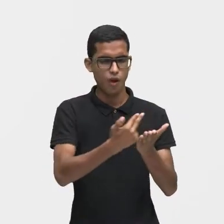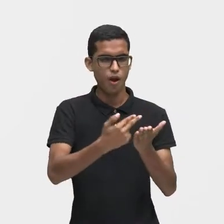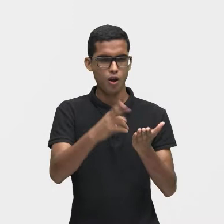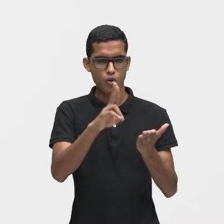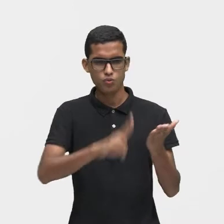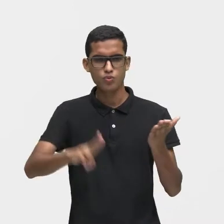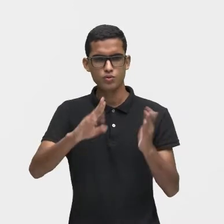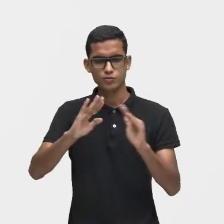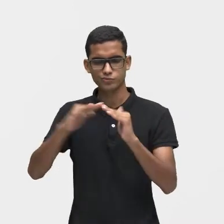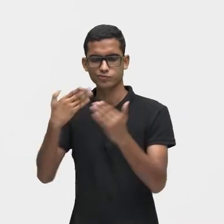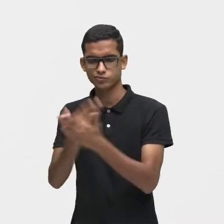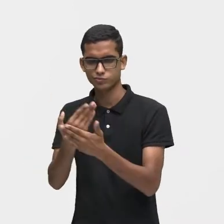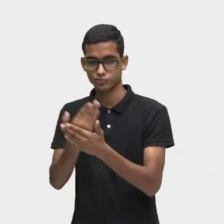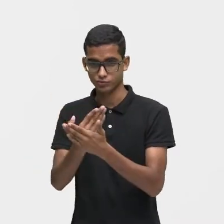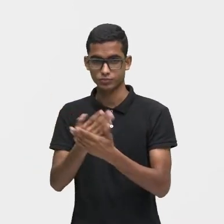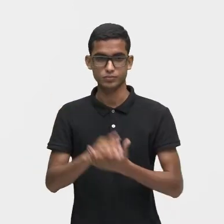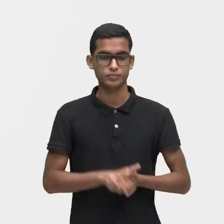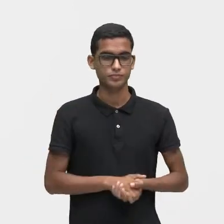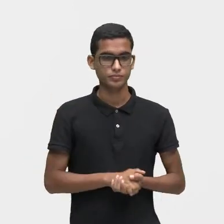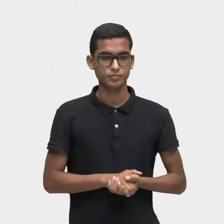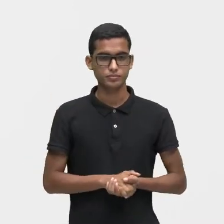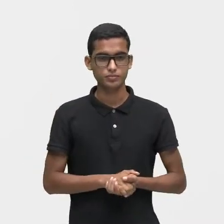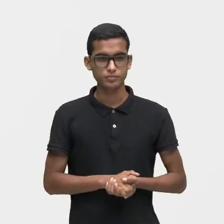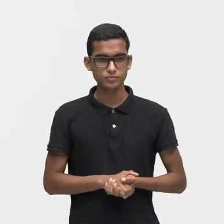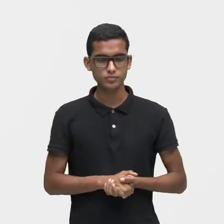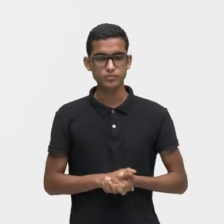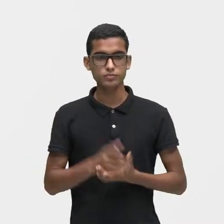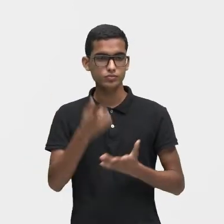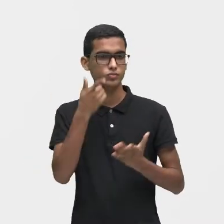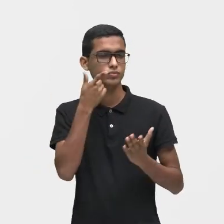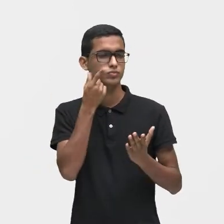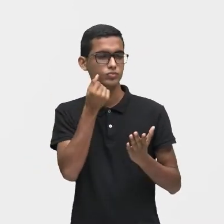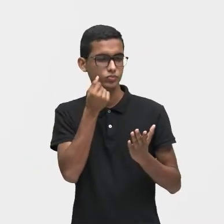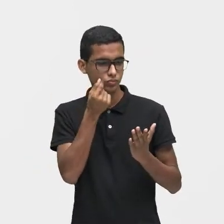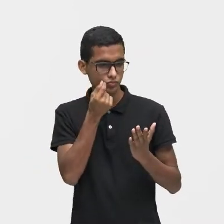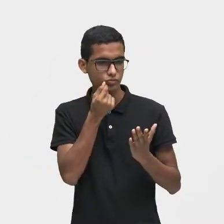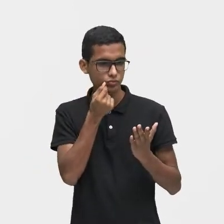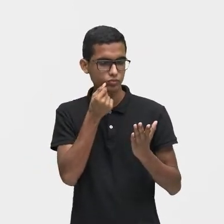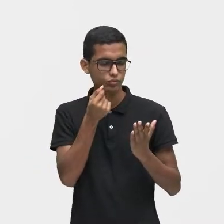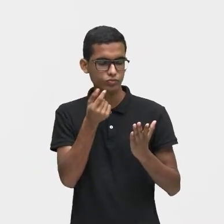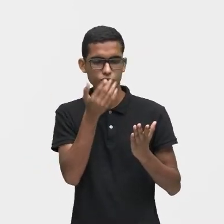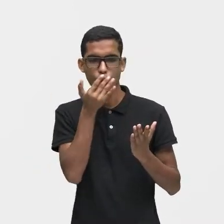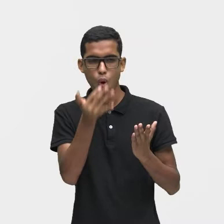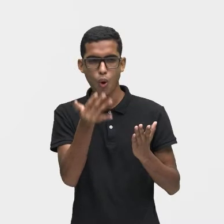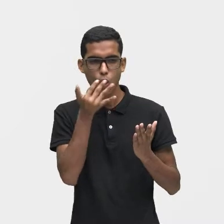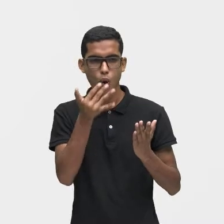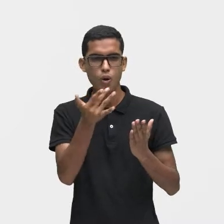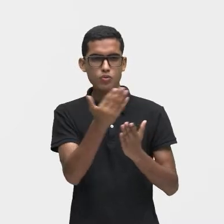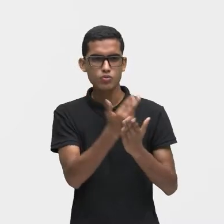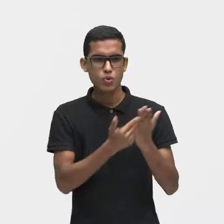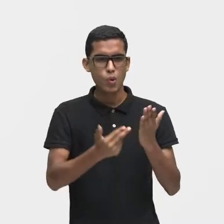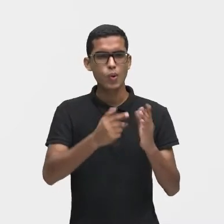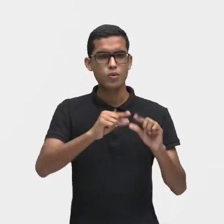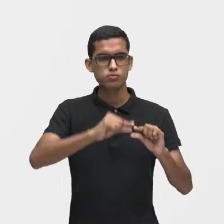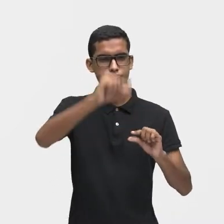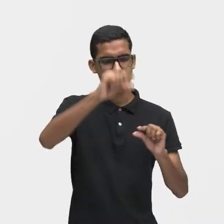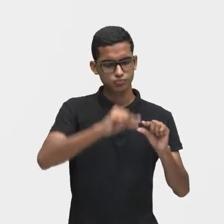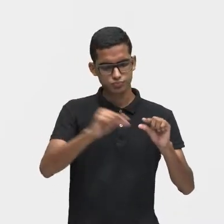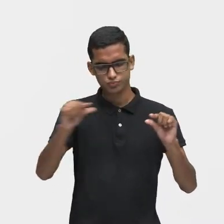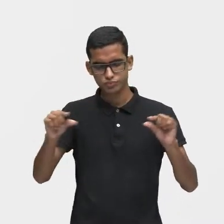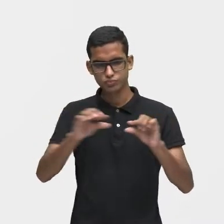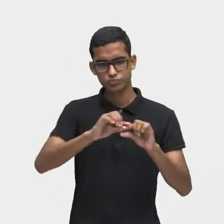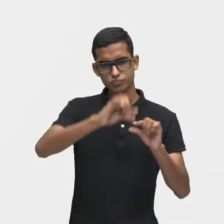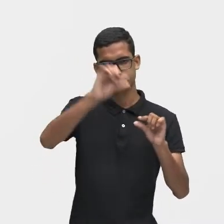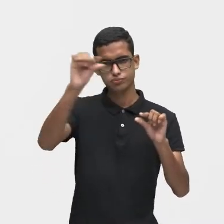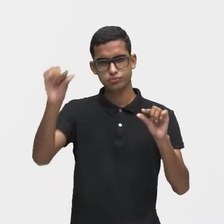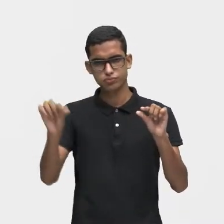cor. Bem, pintar com lápis de cor, sombreado, tracejado cruzado e tracejado circular.